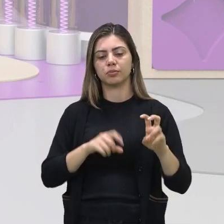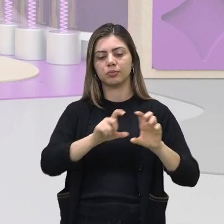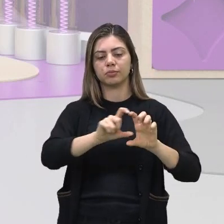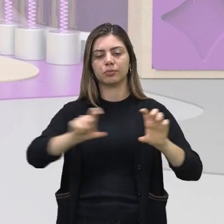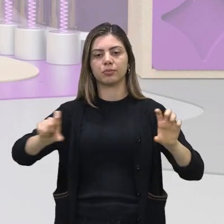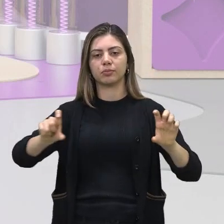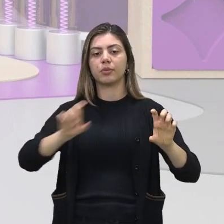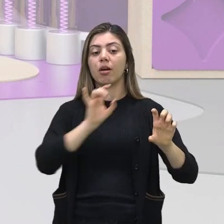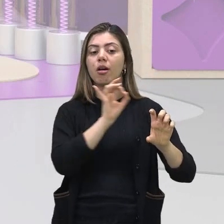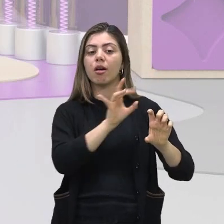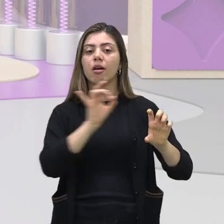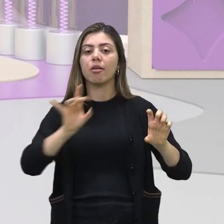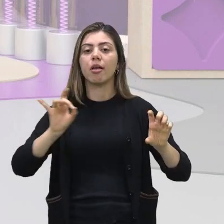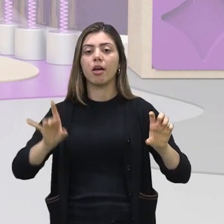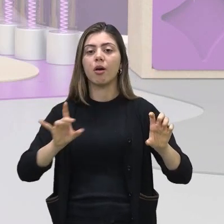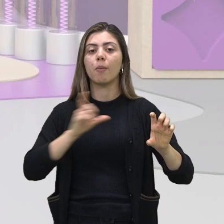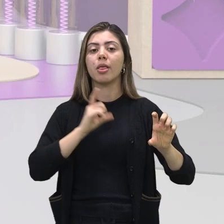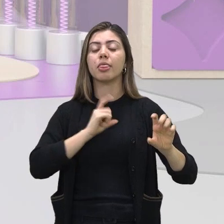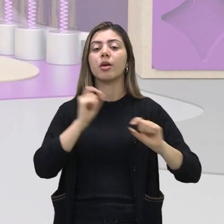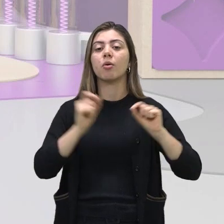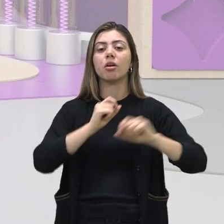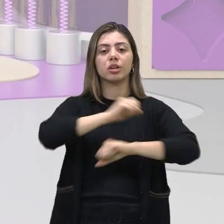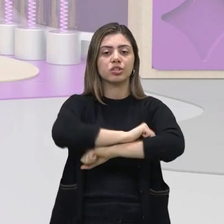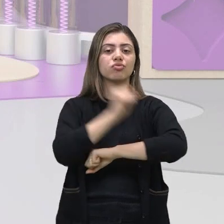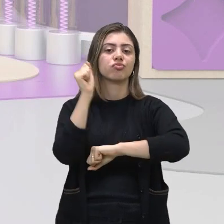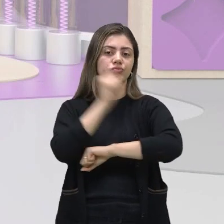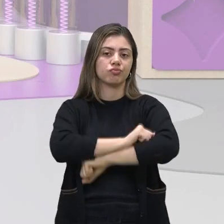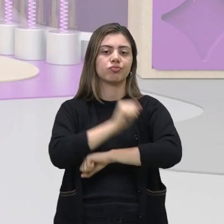ó, nós temos uma janela.